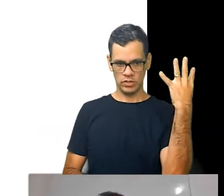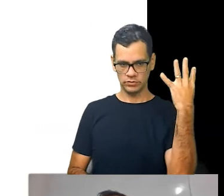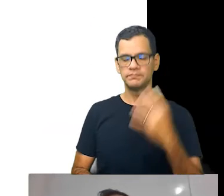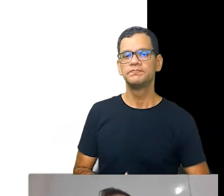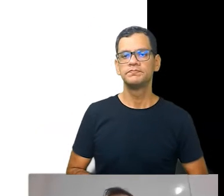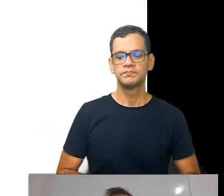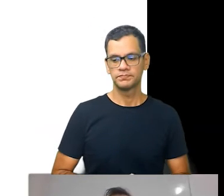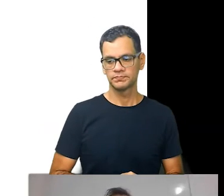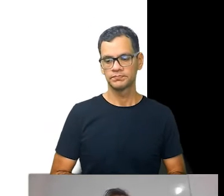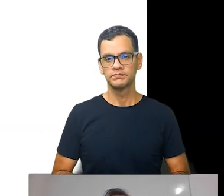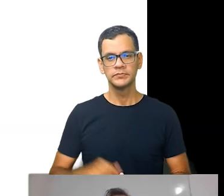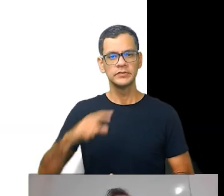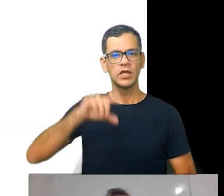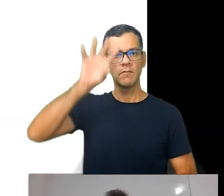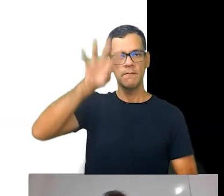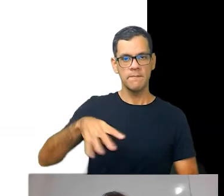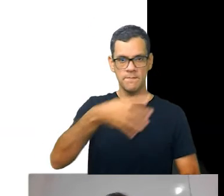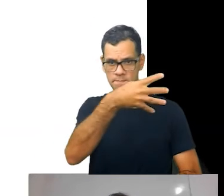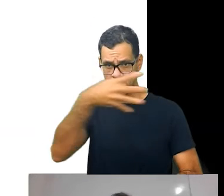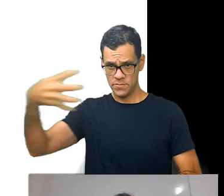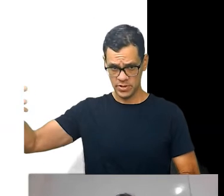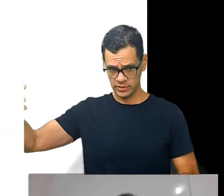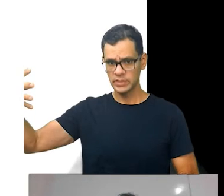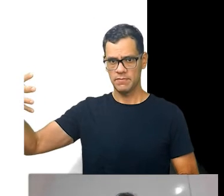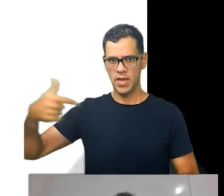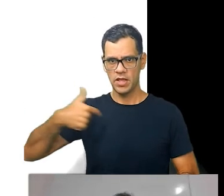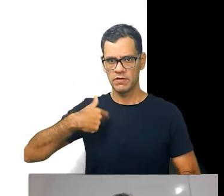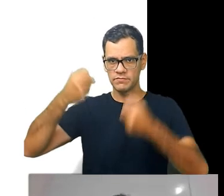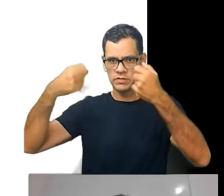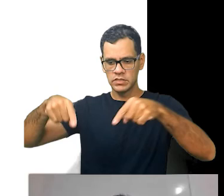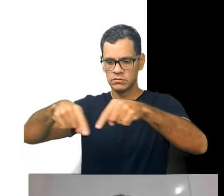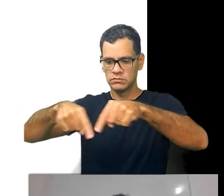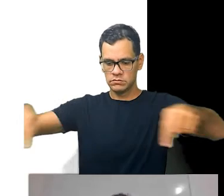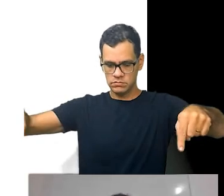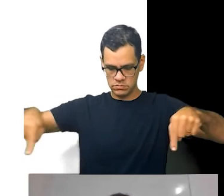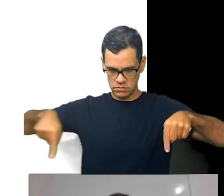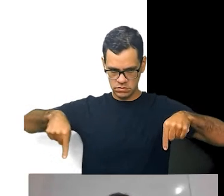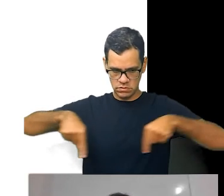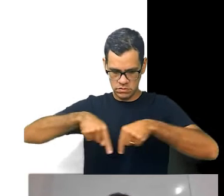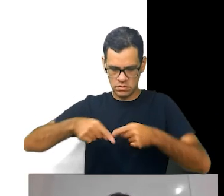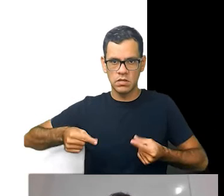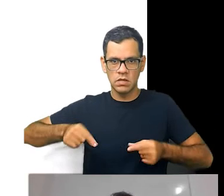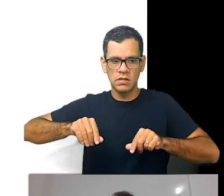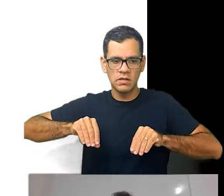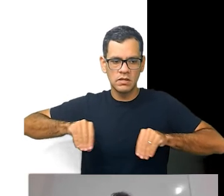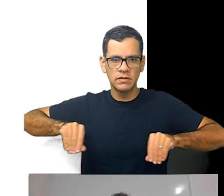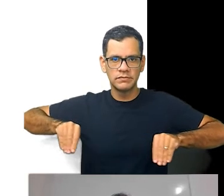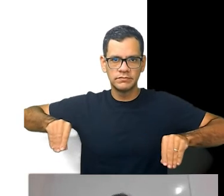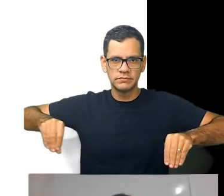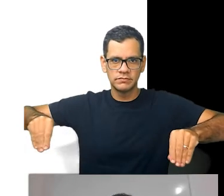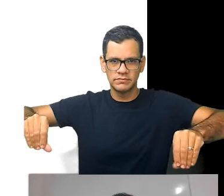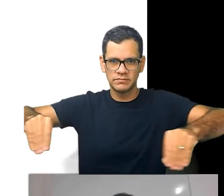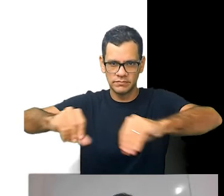Mais uma situação, a situação 4. A tabela a seguir relaciona a medida do lado de um terreno quadrado L